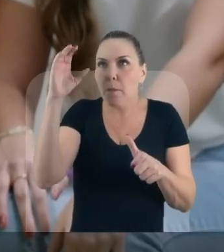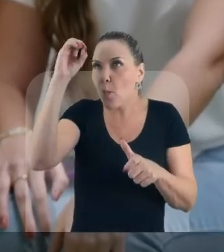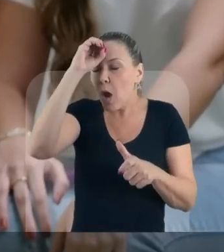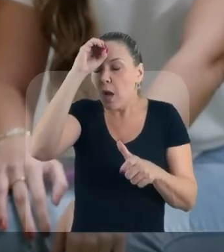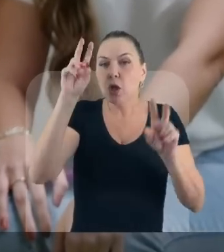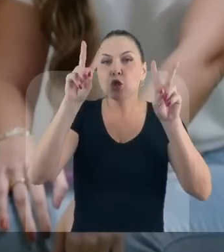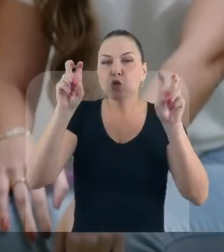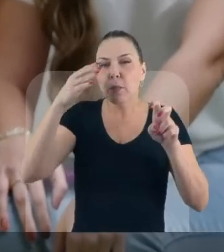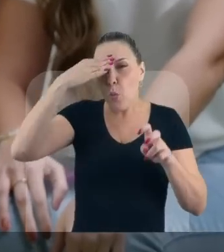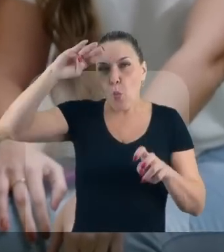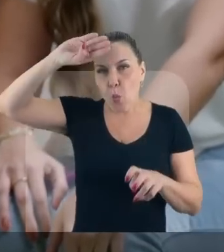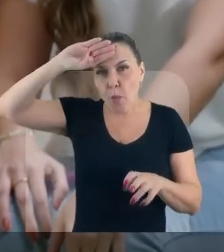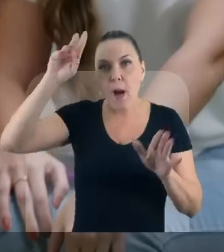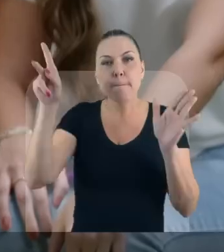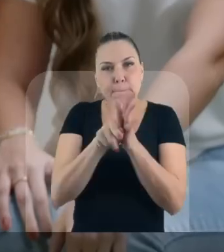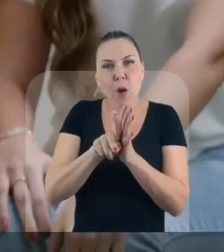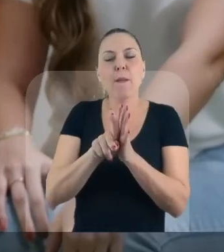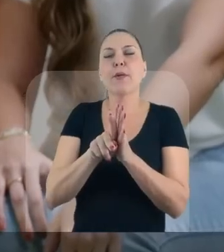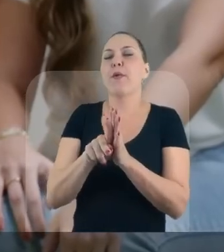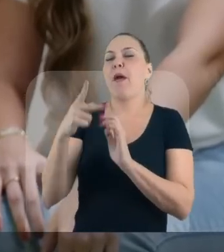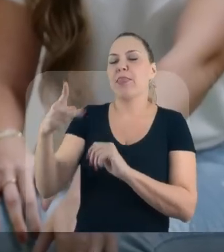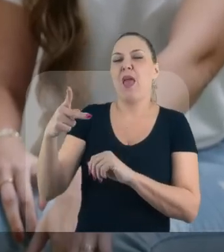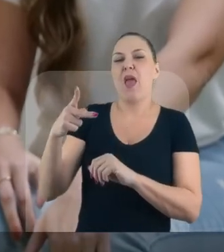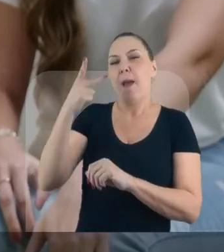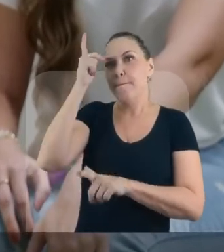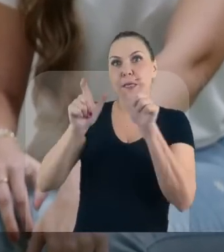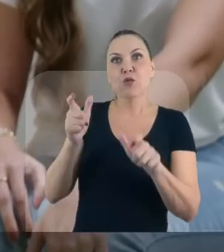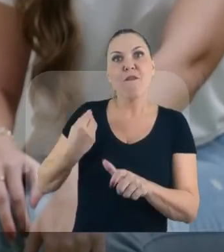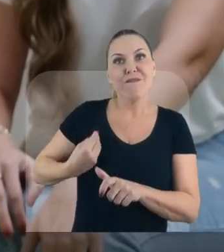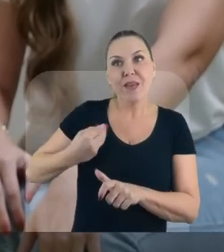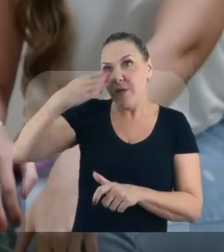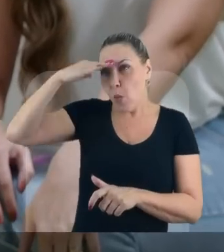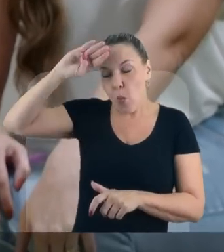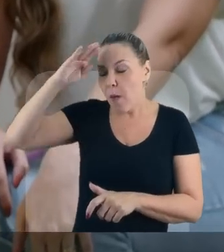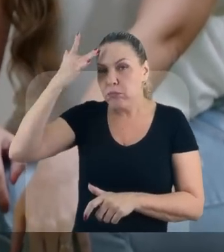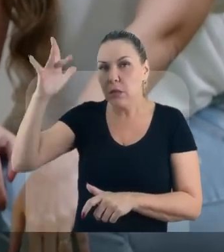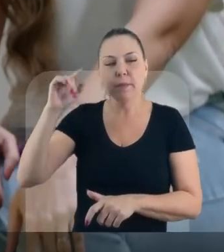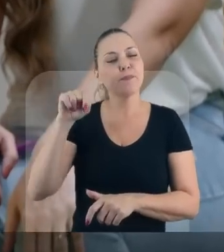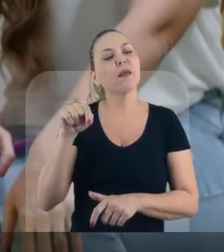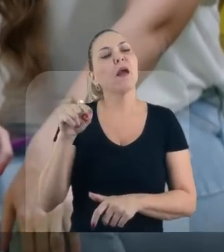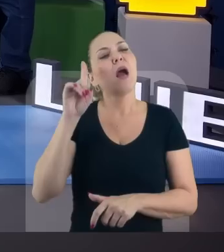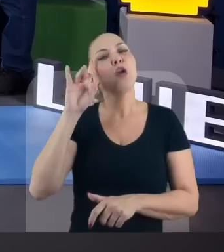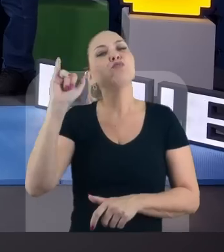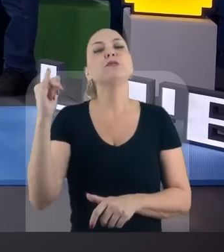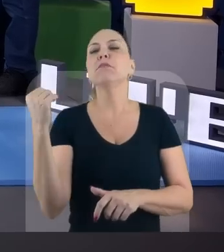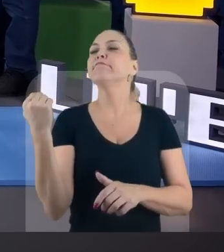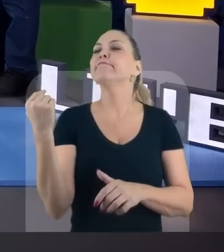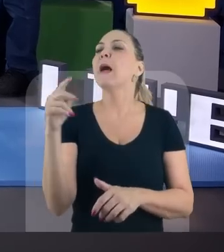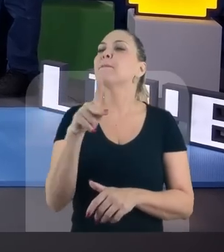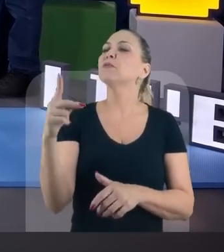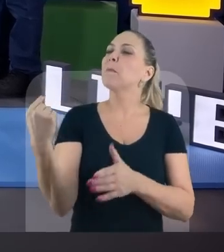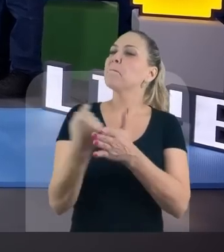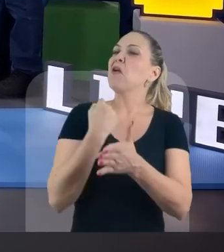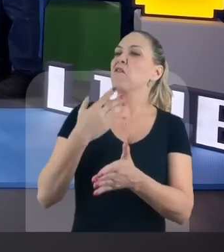história de Cuba, até os próprios cubanos. Pesquisava muito mesmo. E aí até que um dia que a professora de geografia chegou e